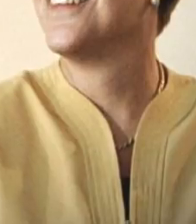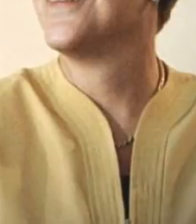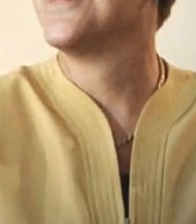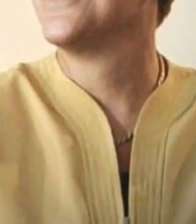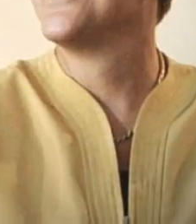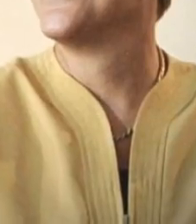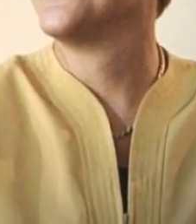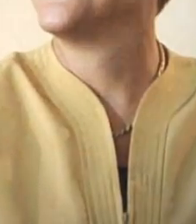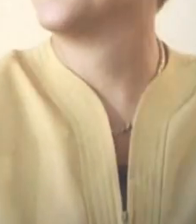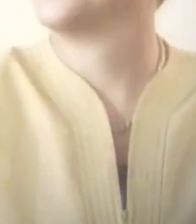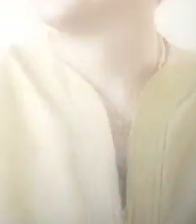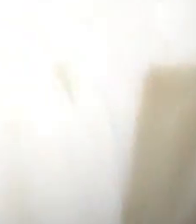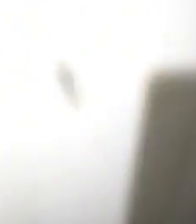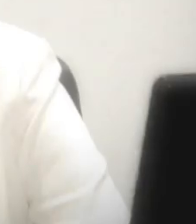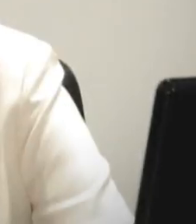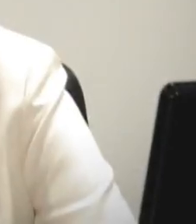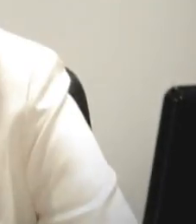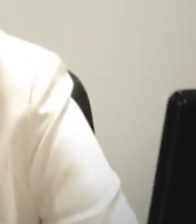o